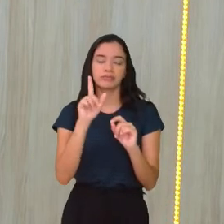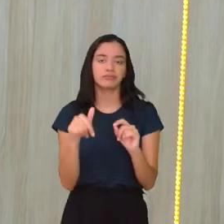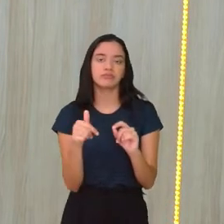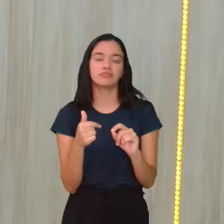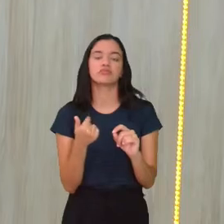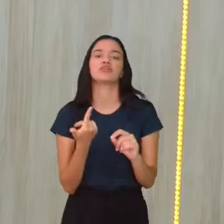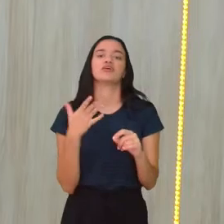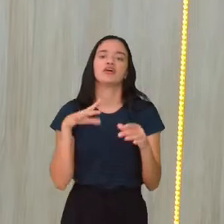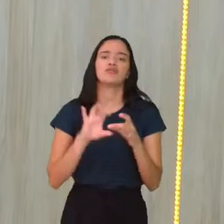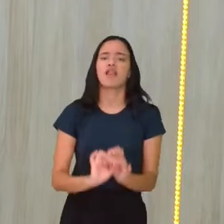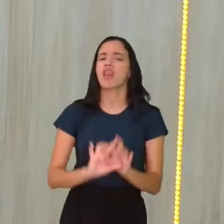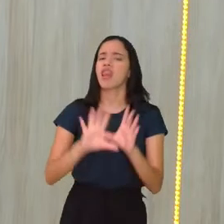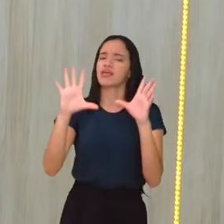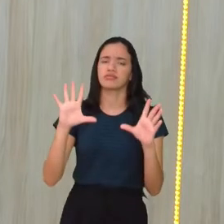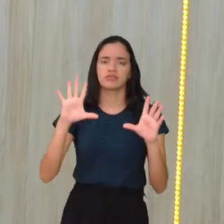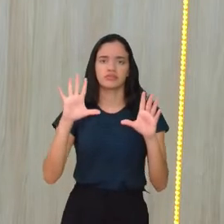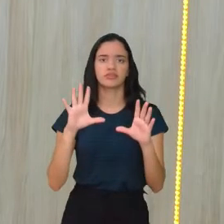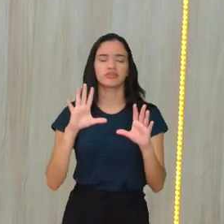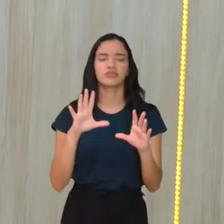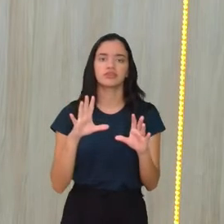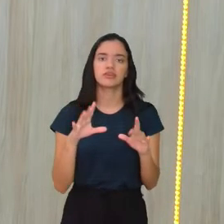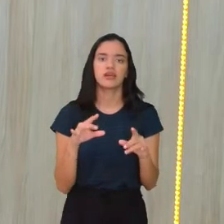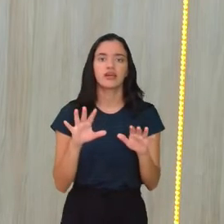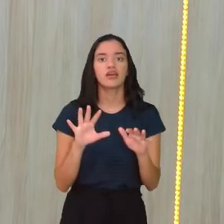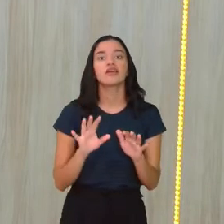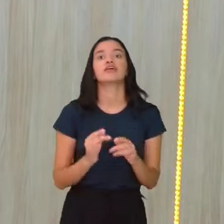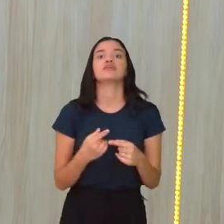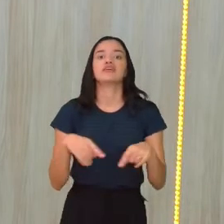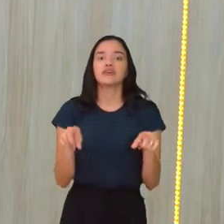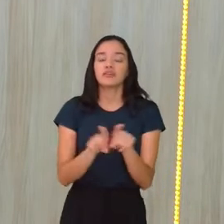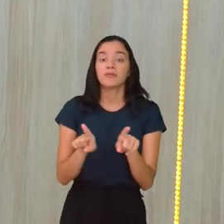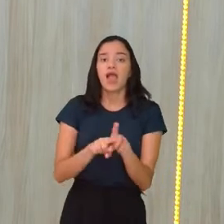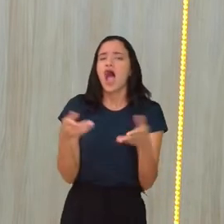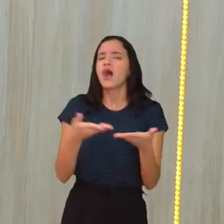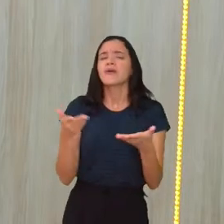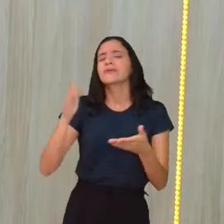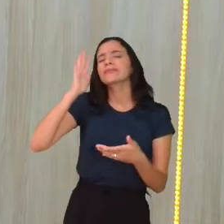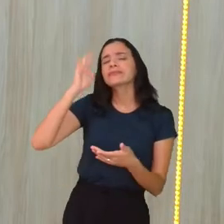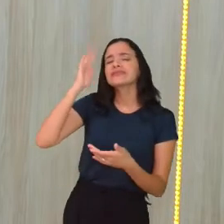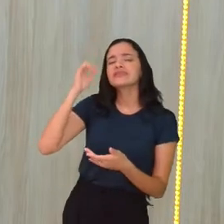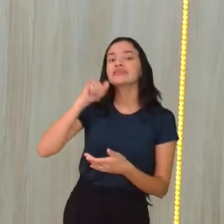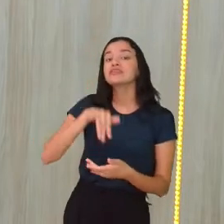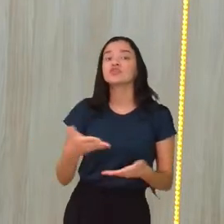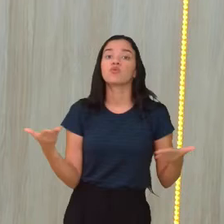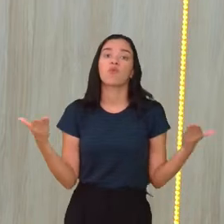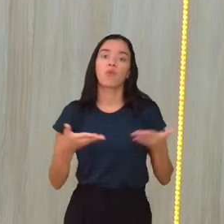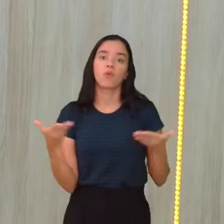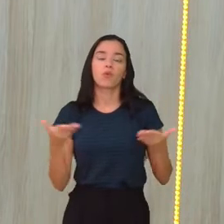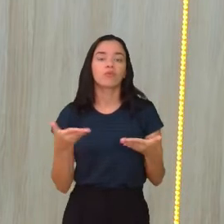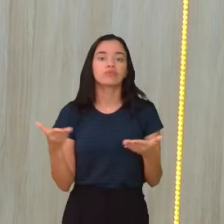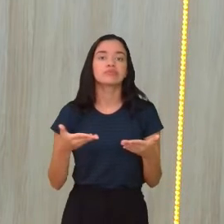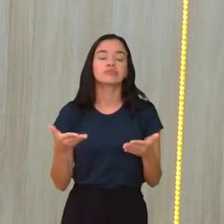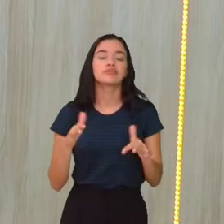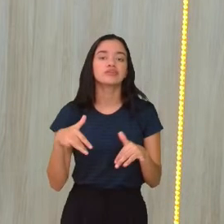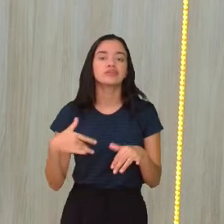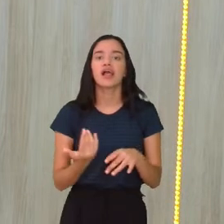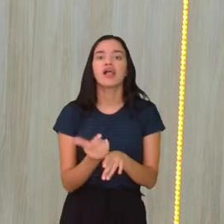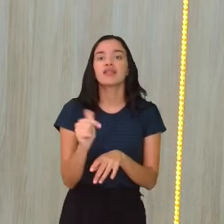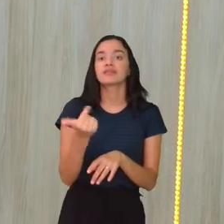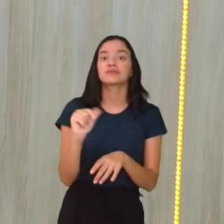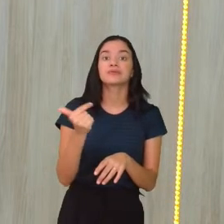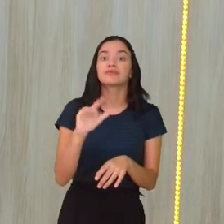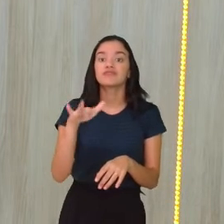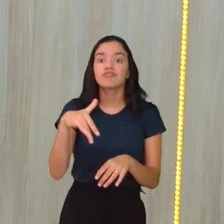mais solta, né, mais livre. Agora imagine, se hoje em dia não